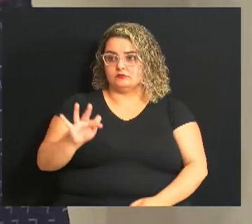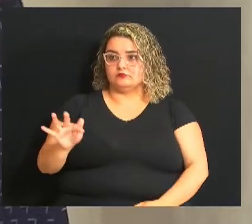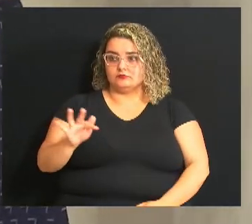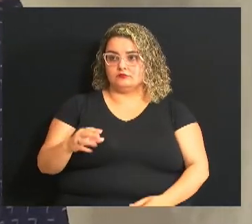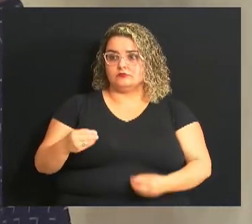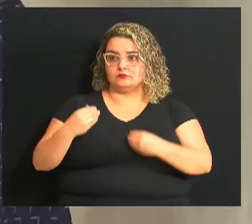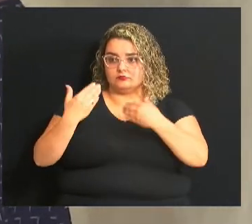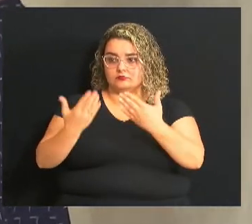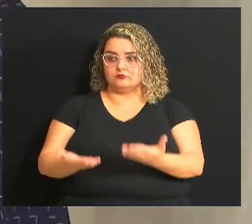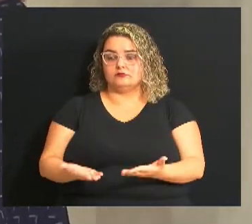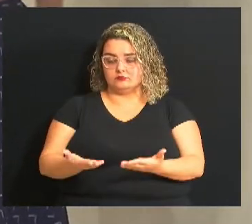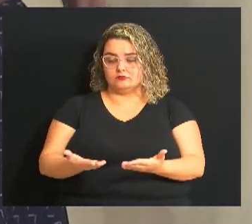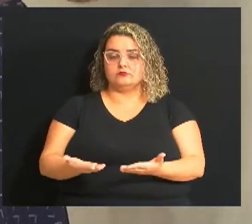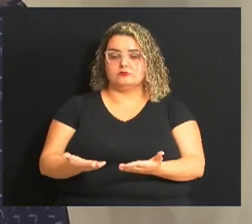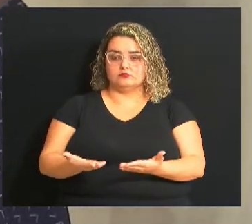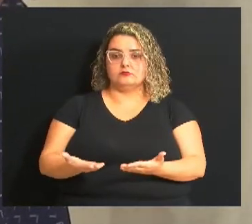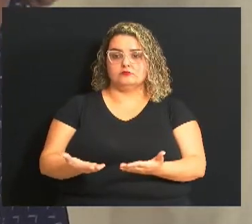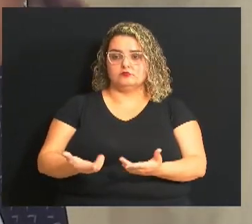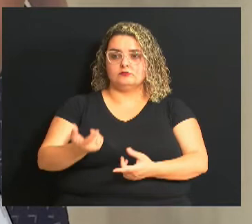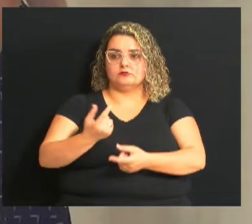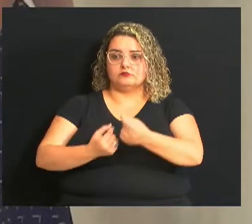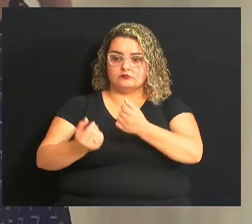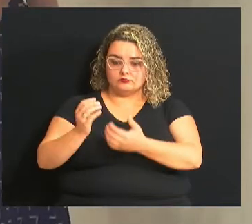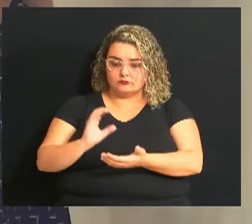devolvem esse investimento